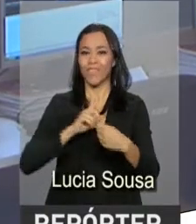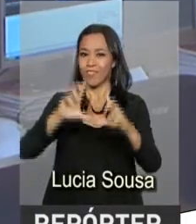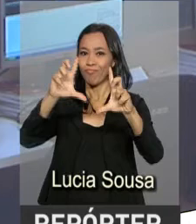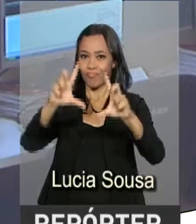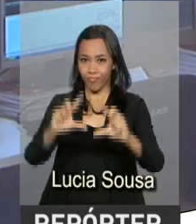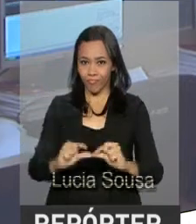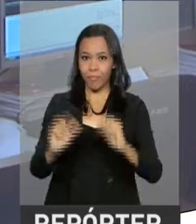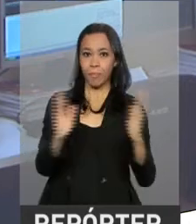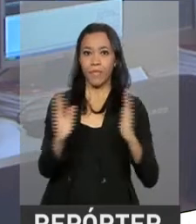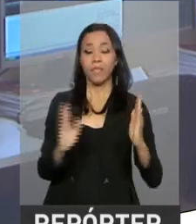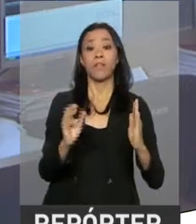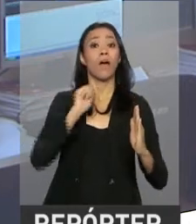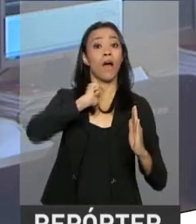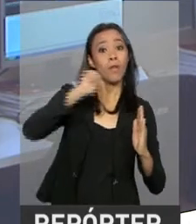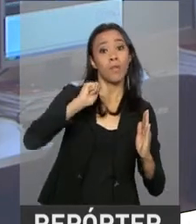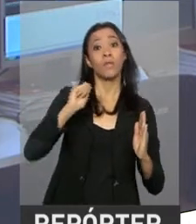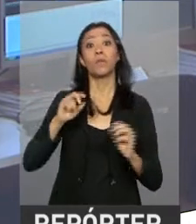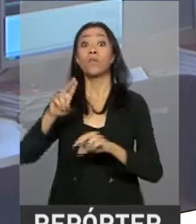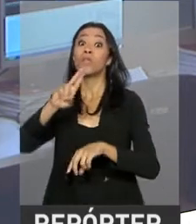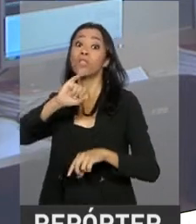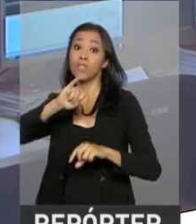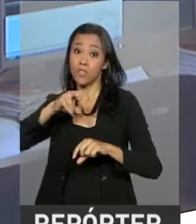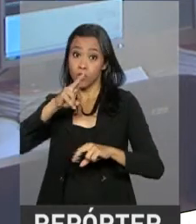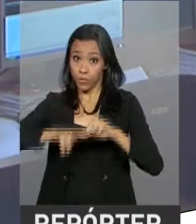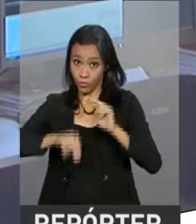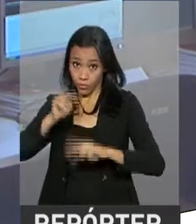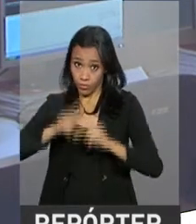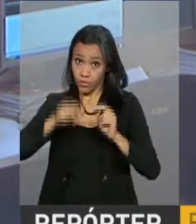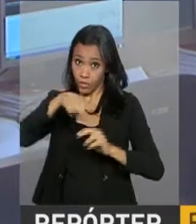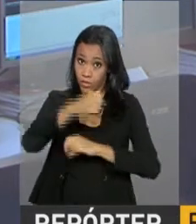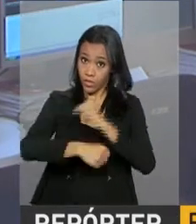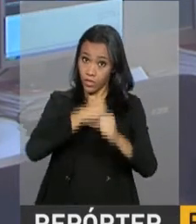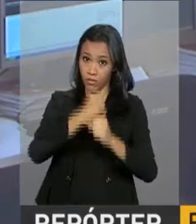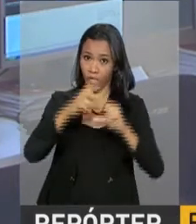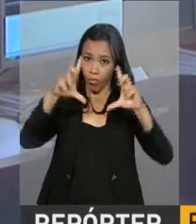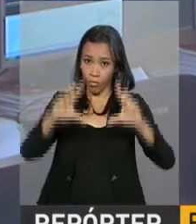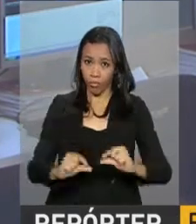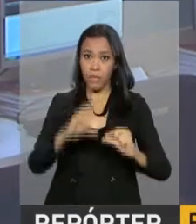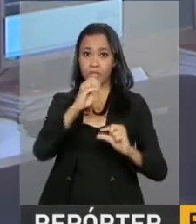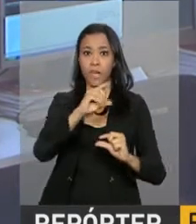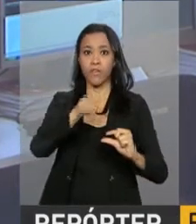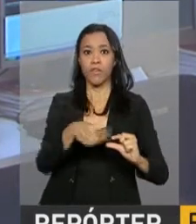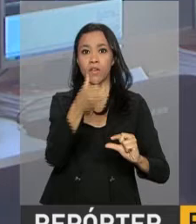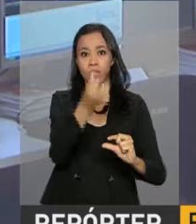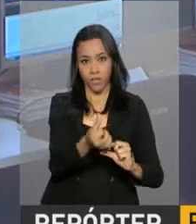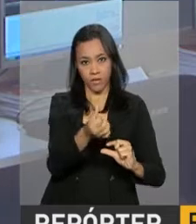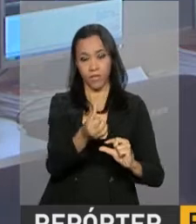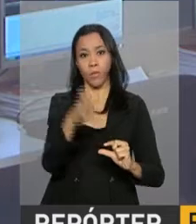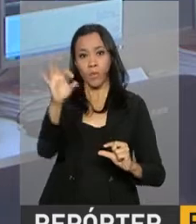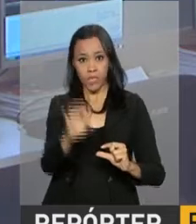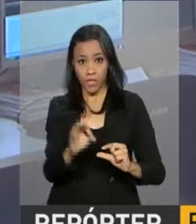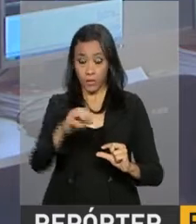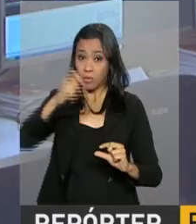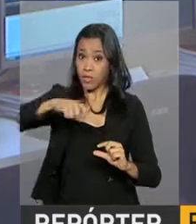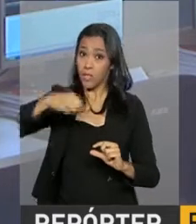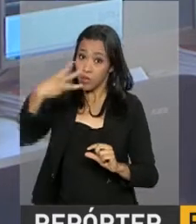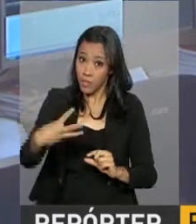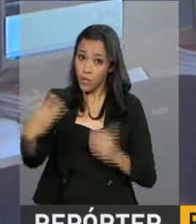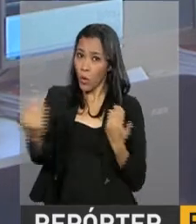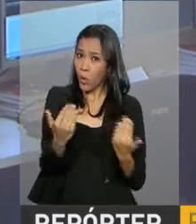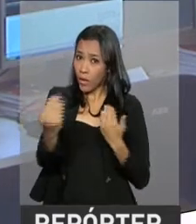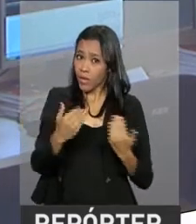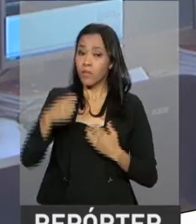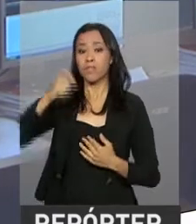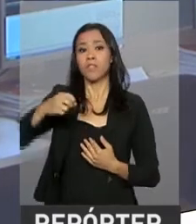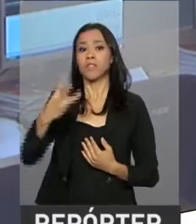entre abril e Junho deste ano a queda foi de 0,6 por cento no segundo trimestre na comparação com o primeiro